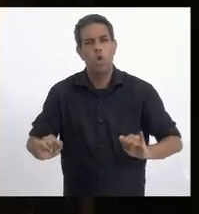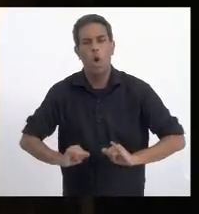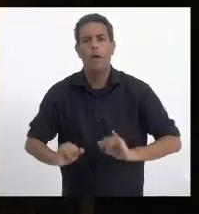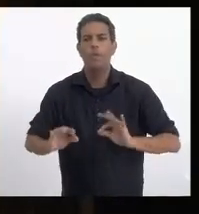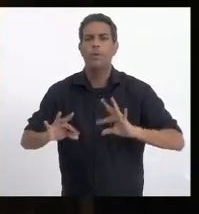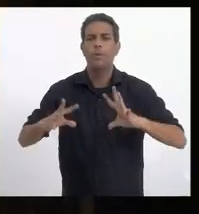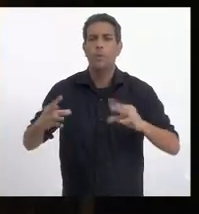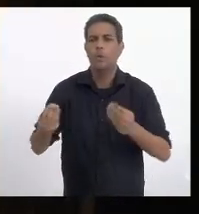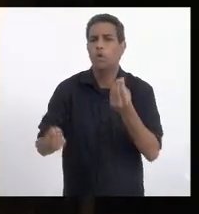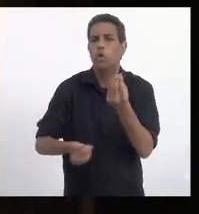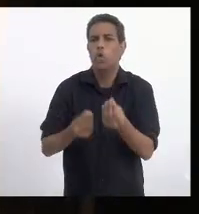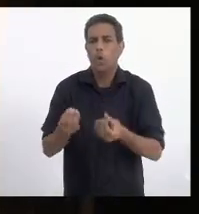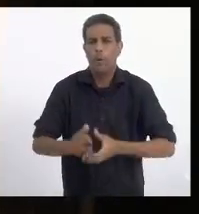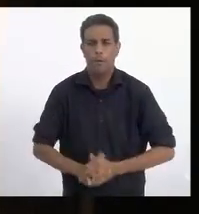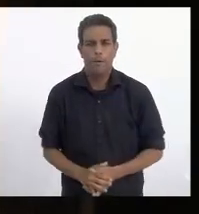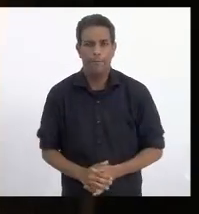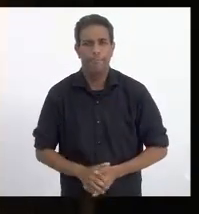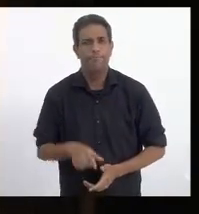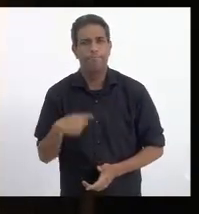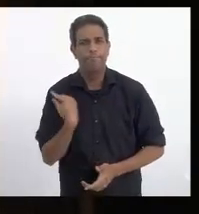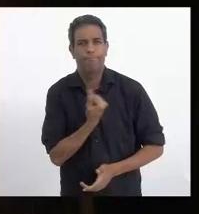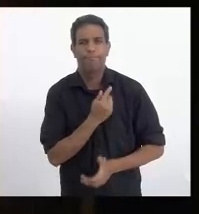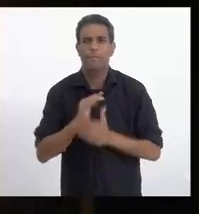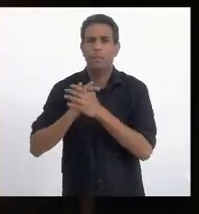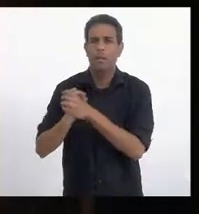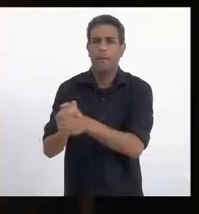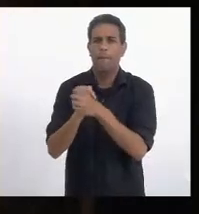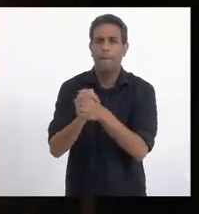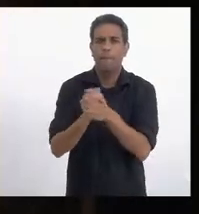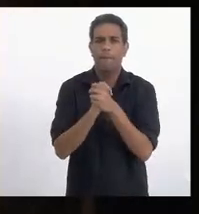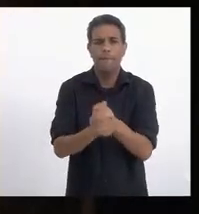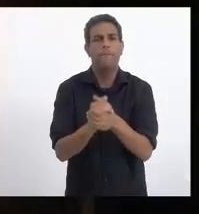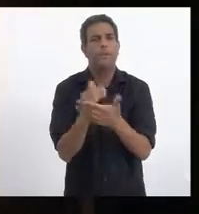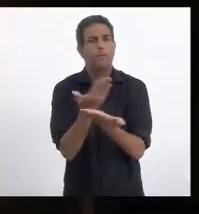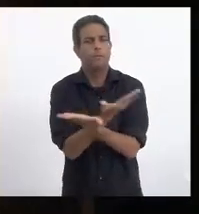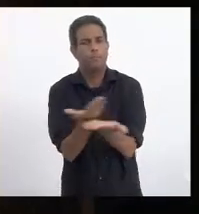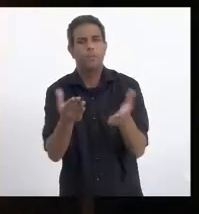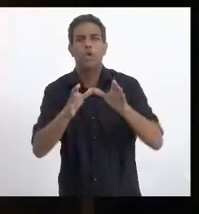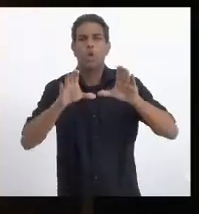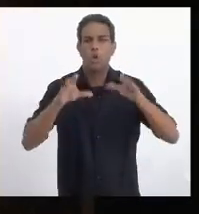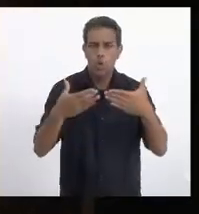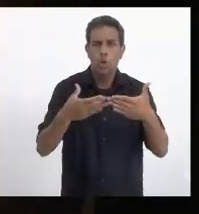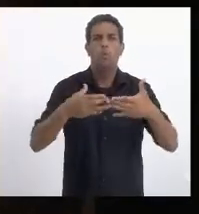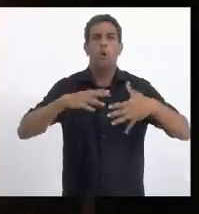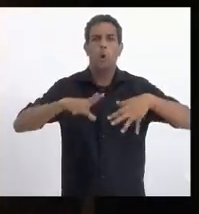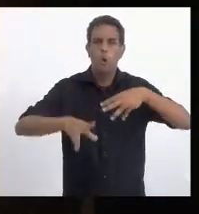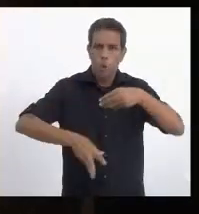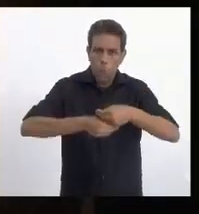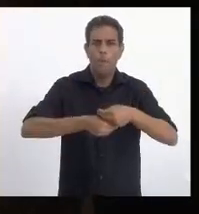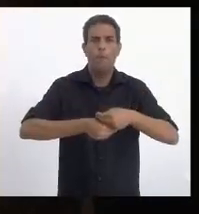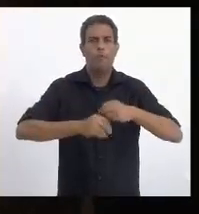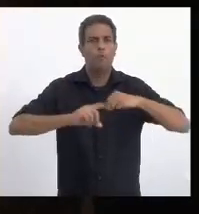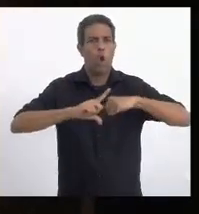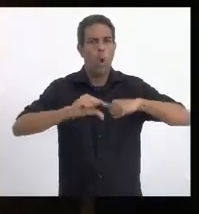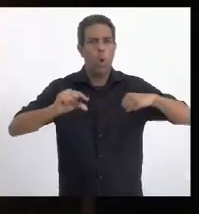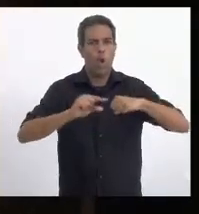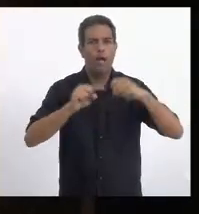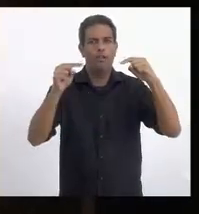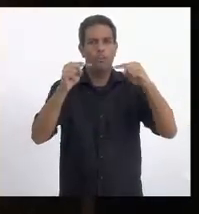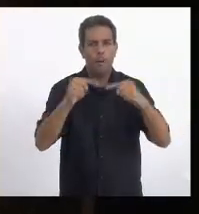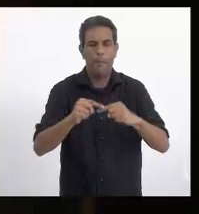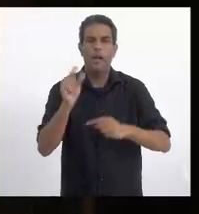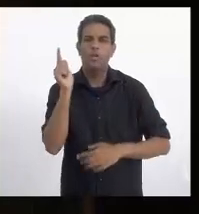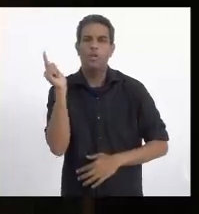da exclusão então quero paralisar parabenizar a comissão que colocou esse artigo aí